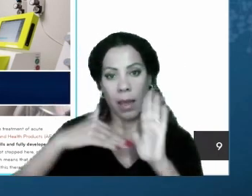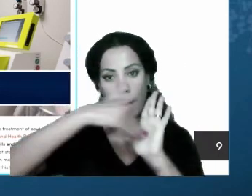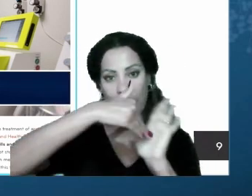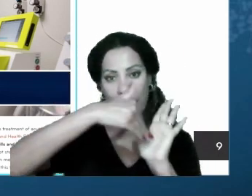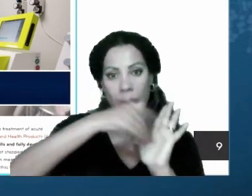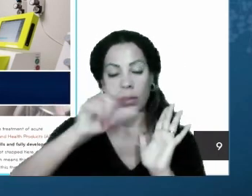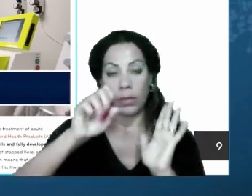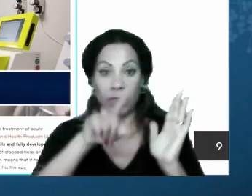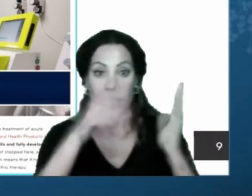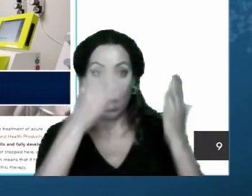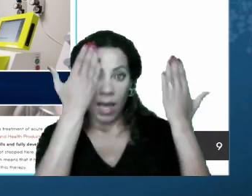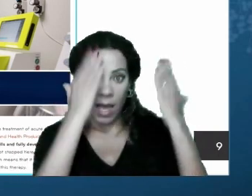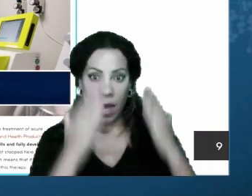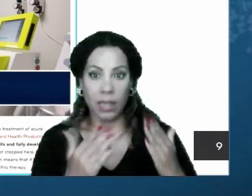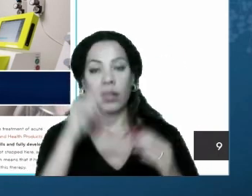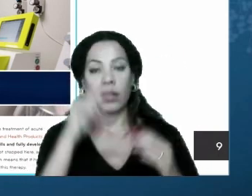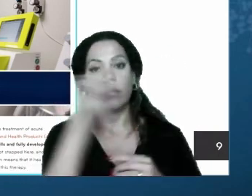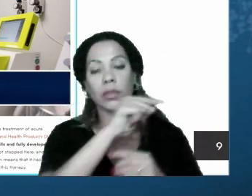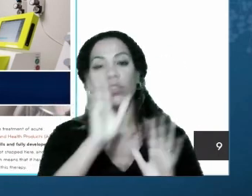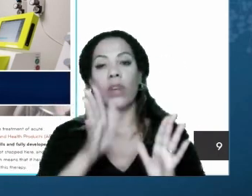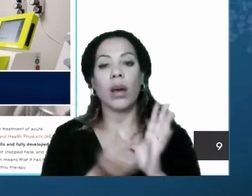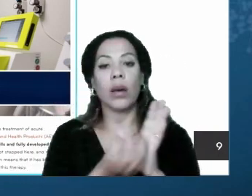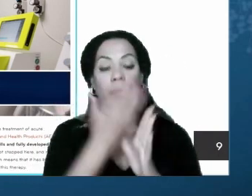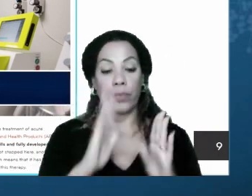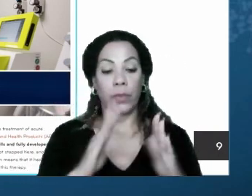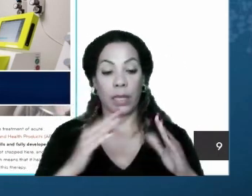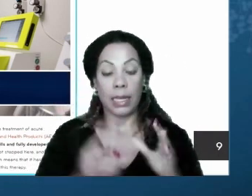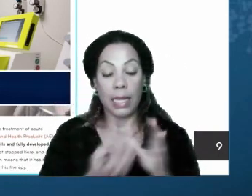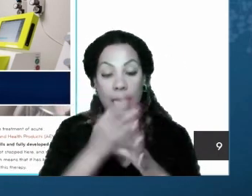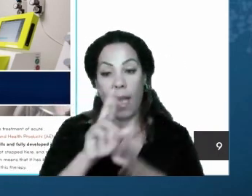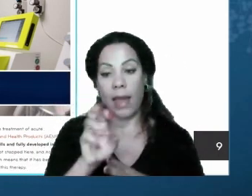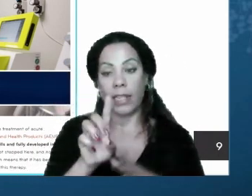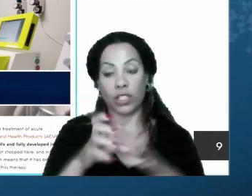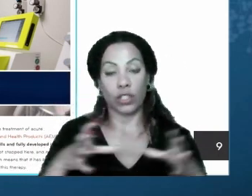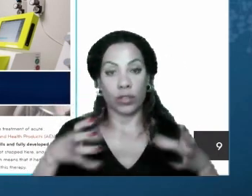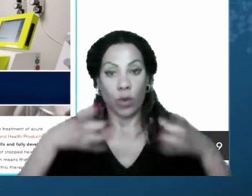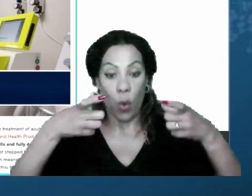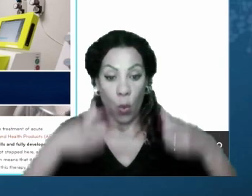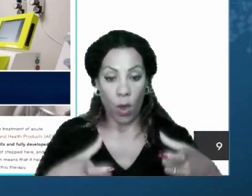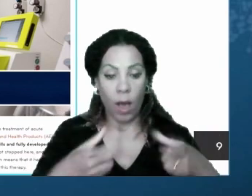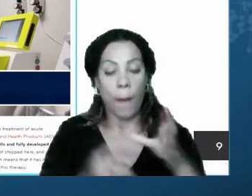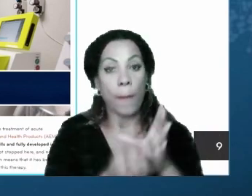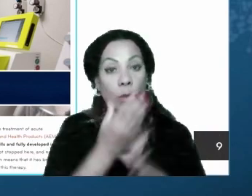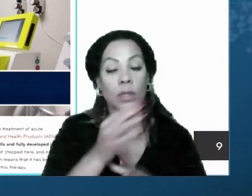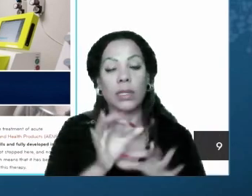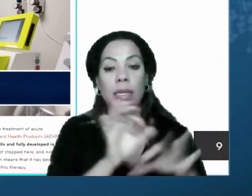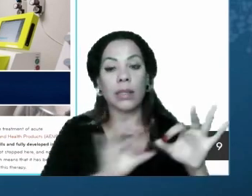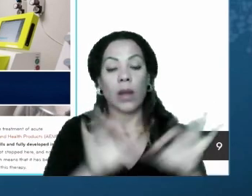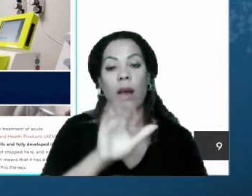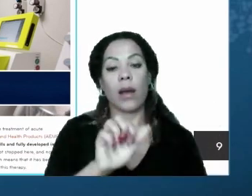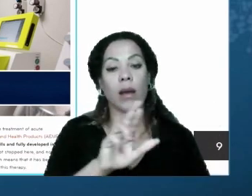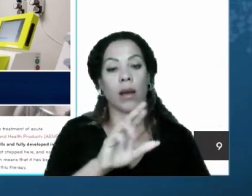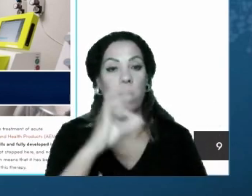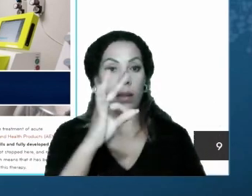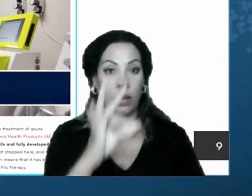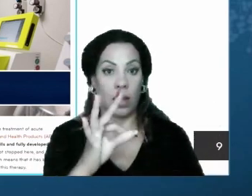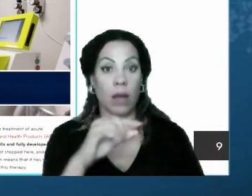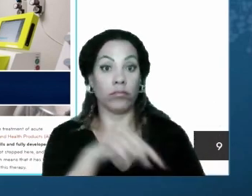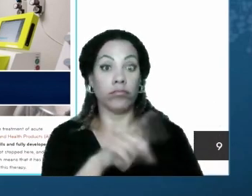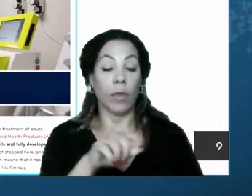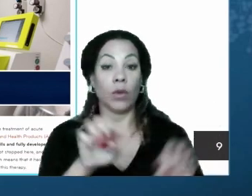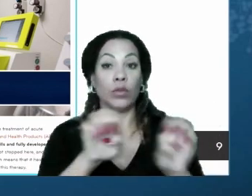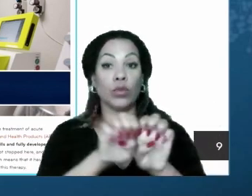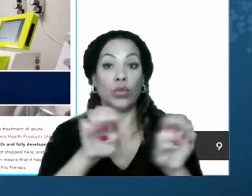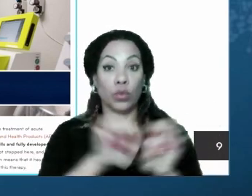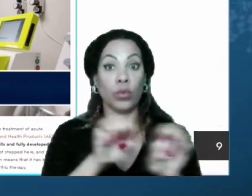já desenvolveram uma rede para produzir células CAR-T e realmente o produto é